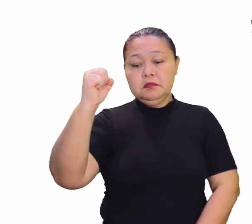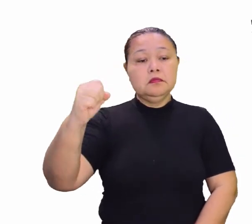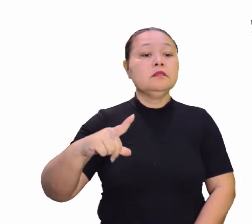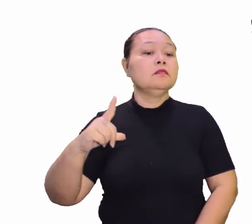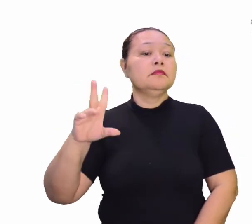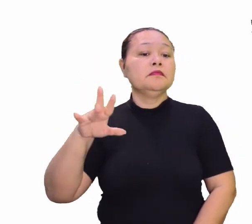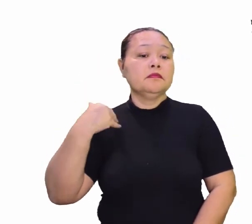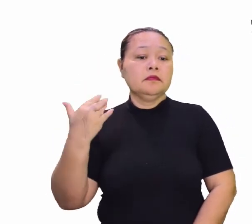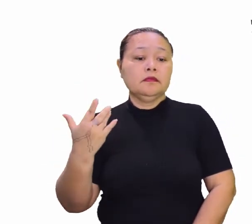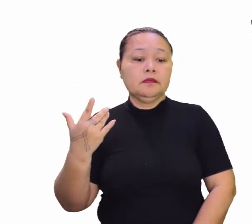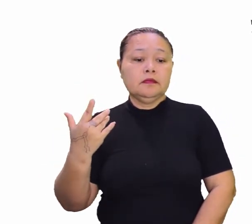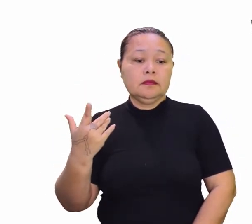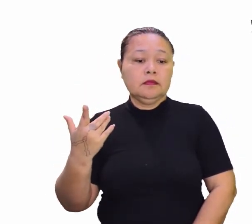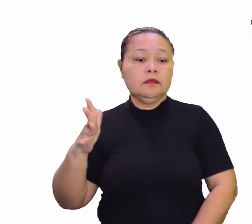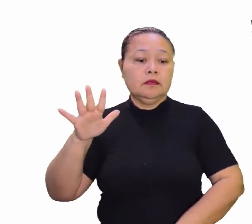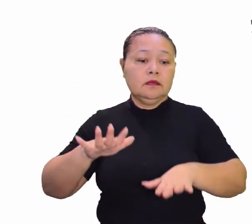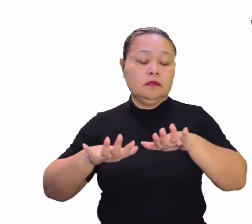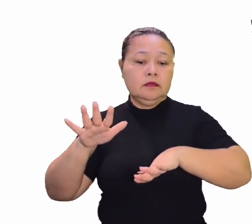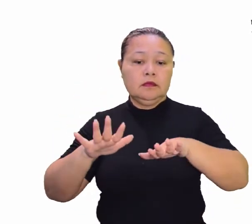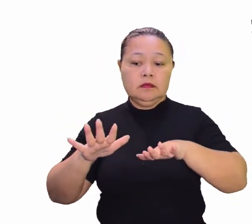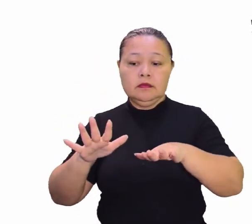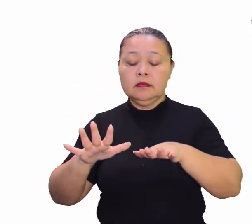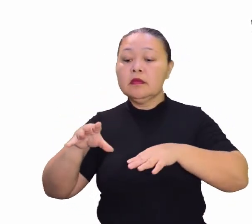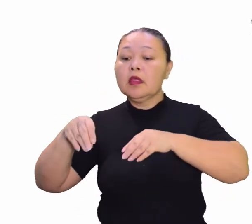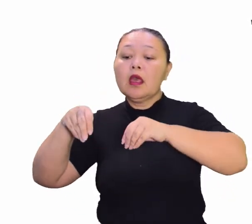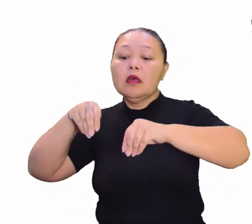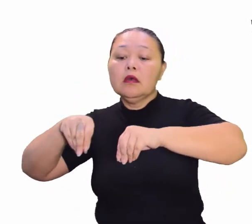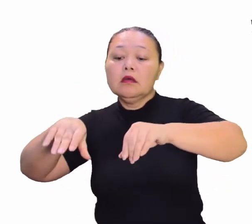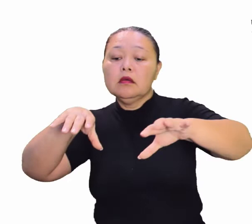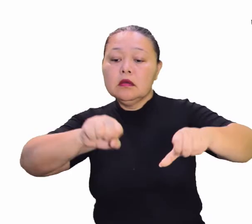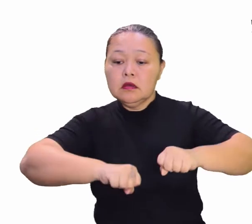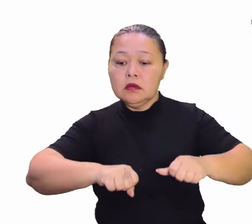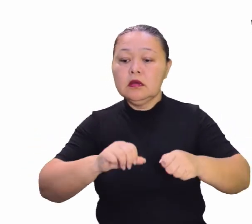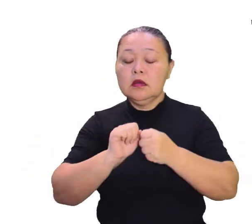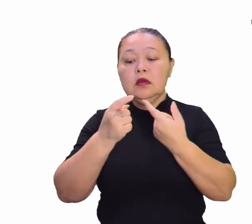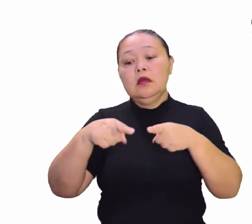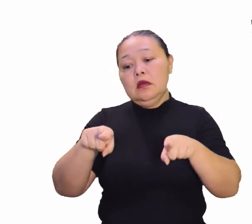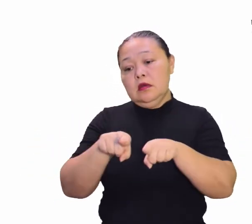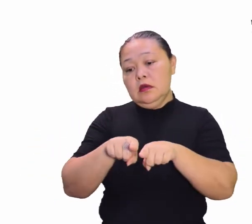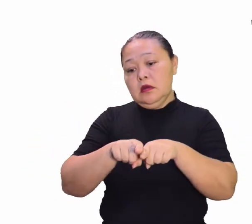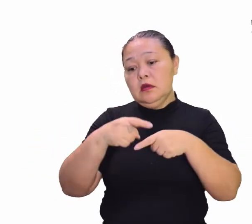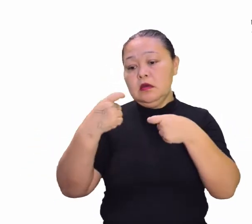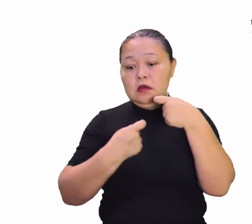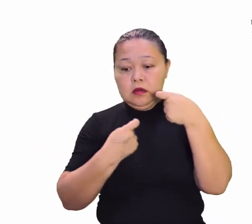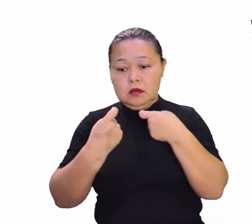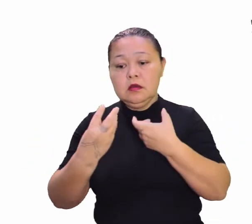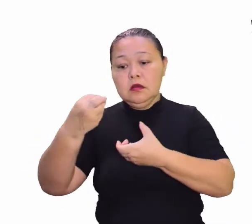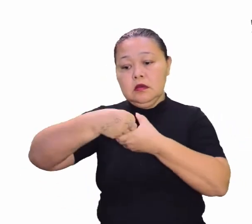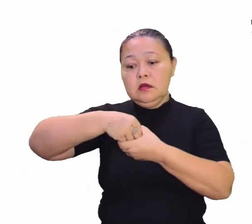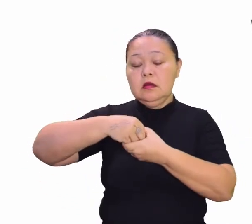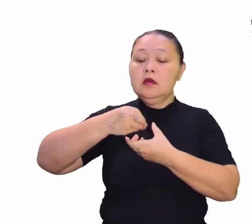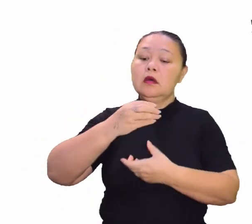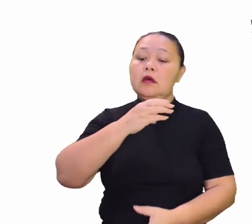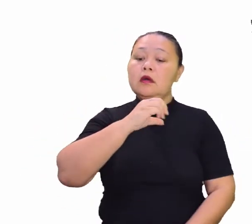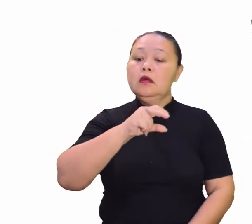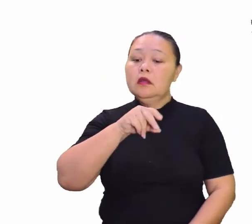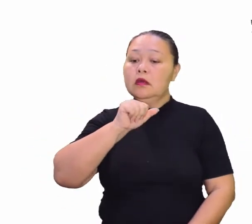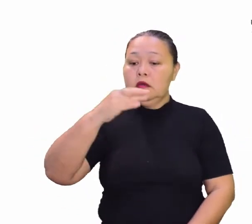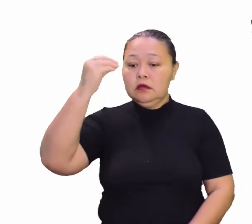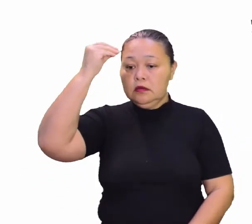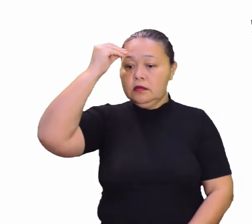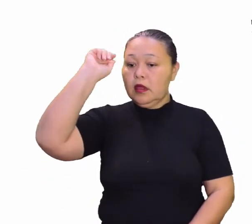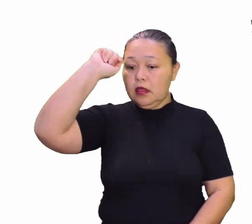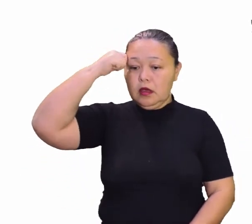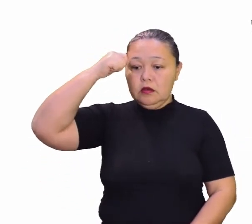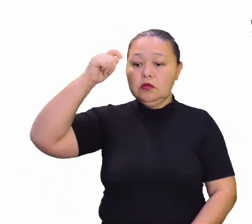Altos índices, desculpa. Geralmente por posse territorial, Também, né? Gera guerra civil dentro da África.